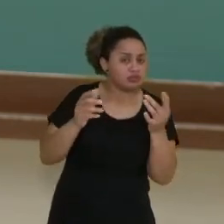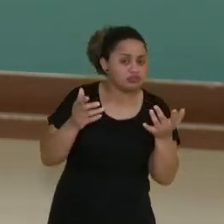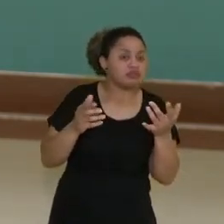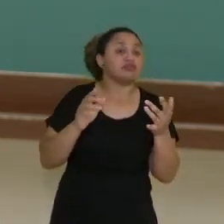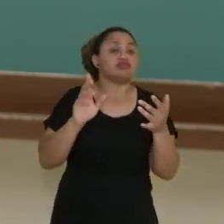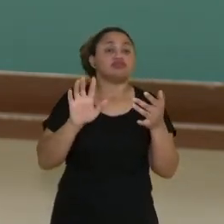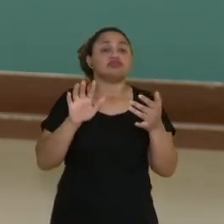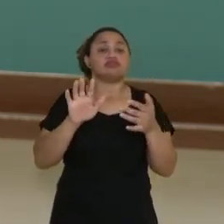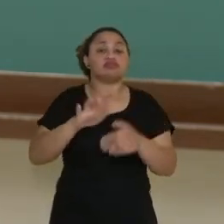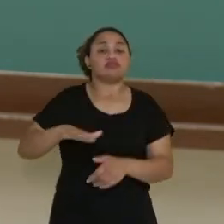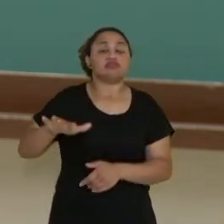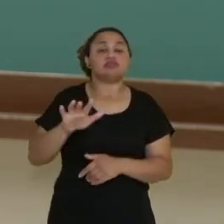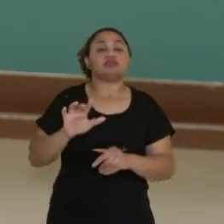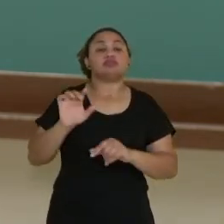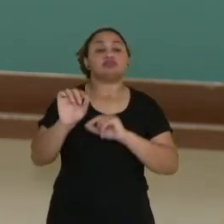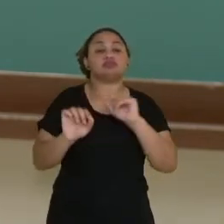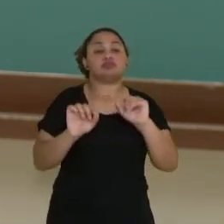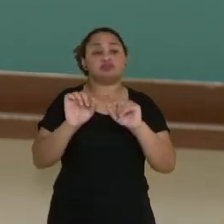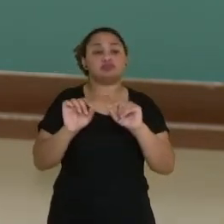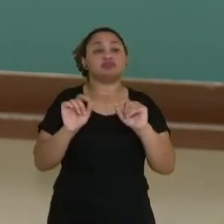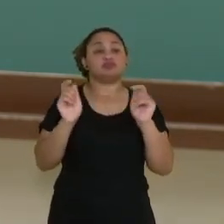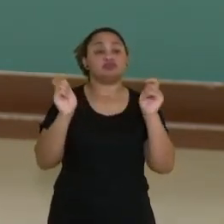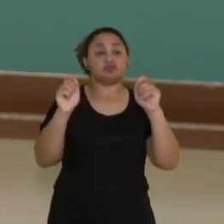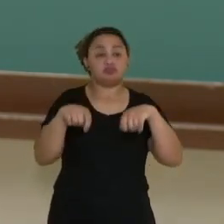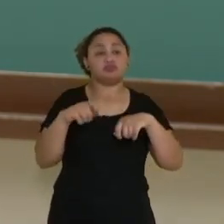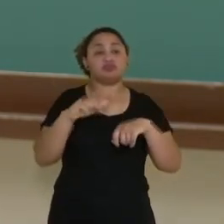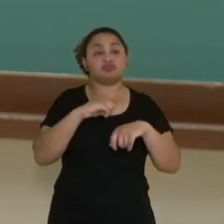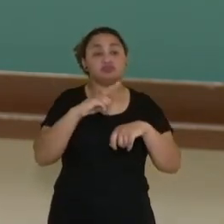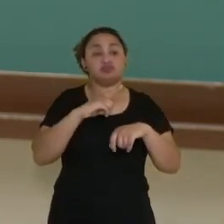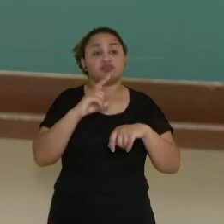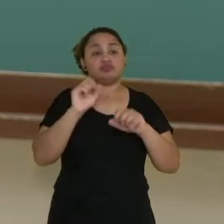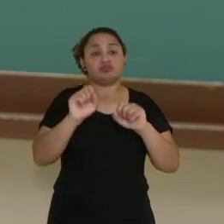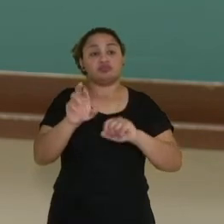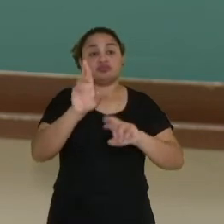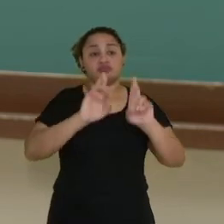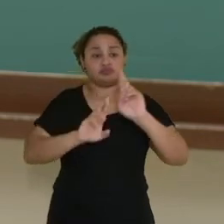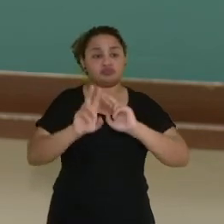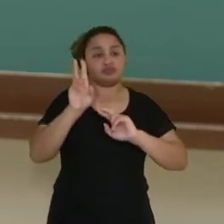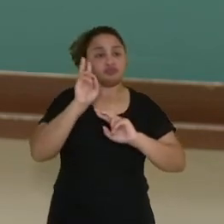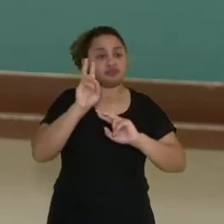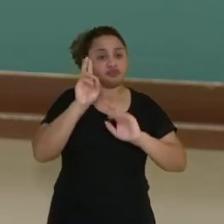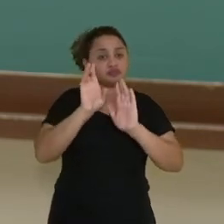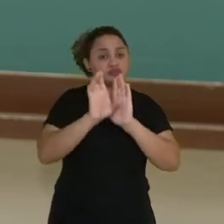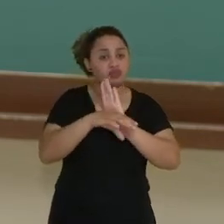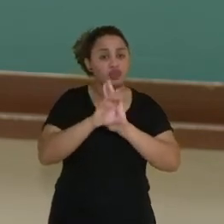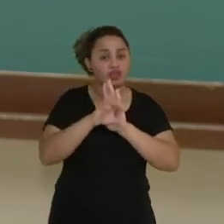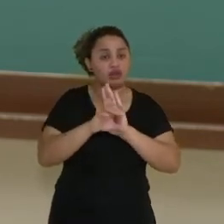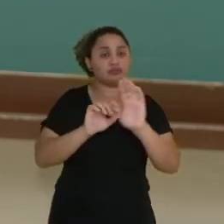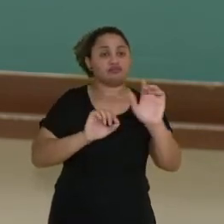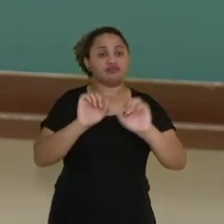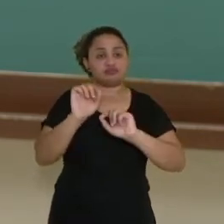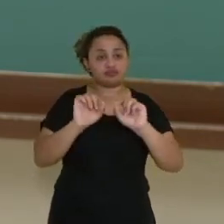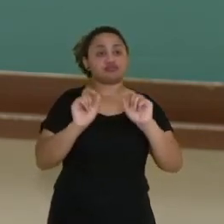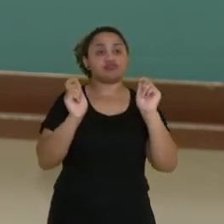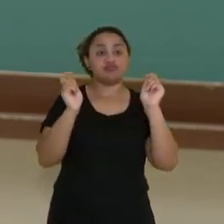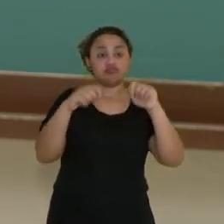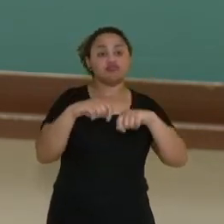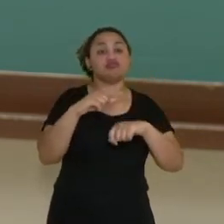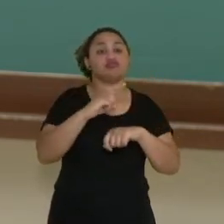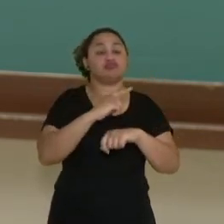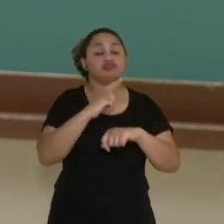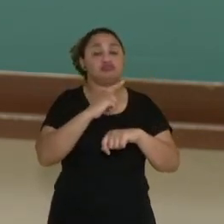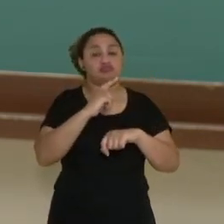são os possíveis resultados. Lembra do conceito? Olha só, são as